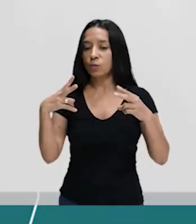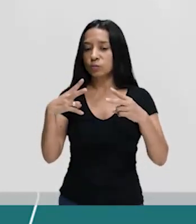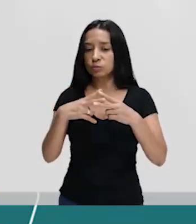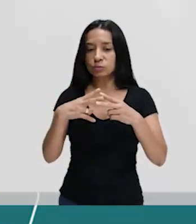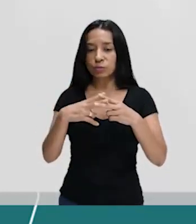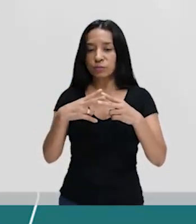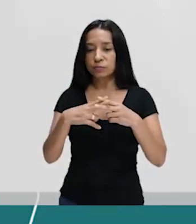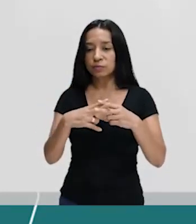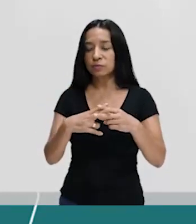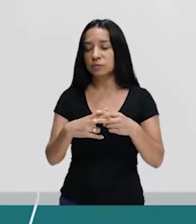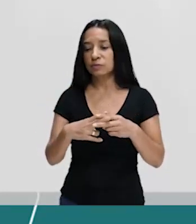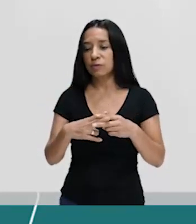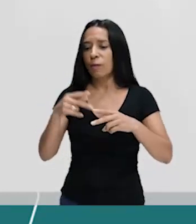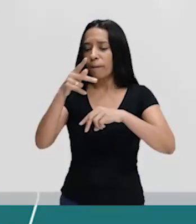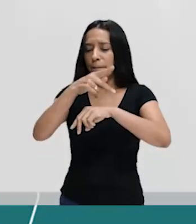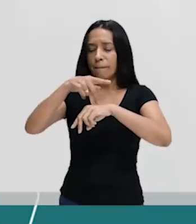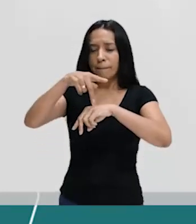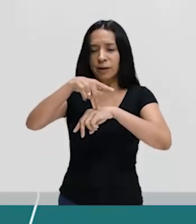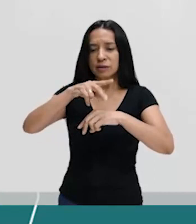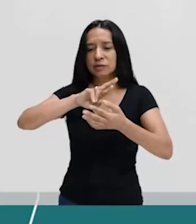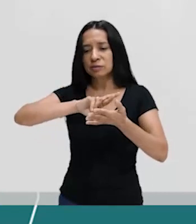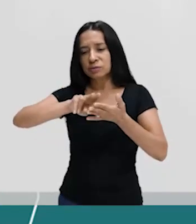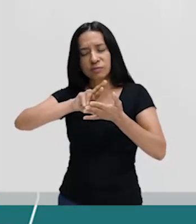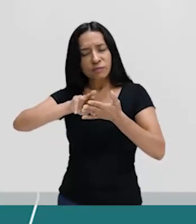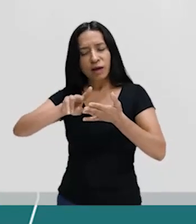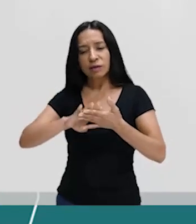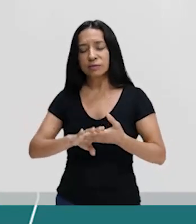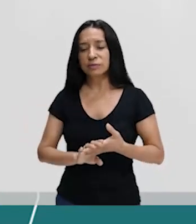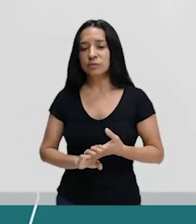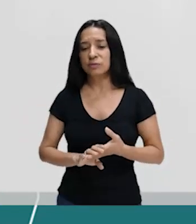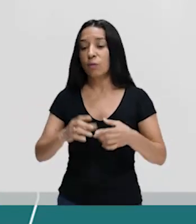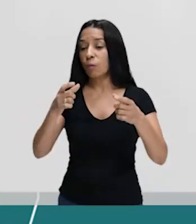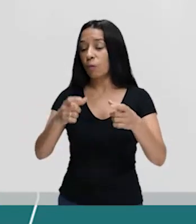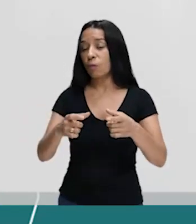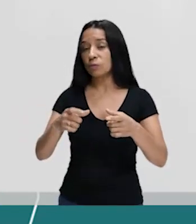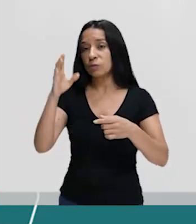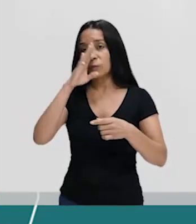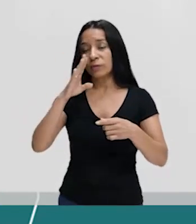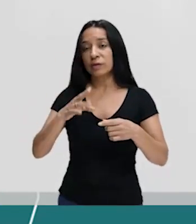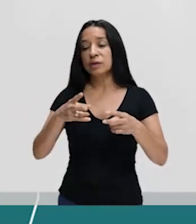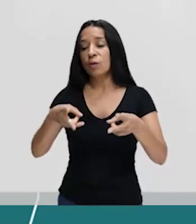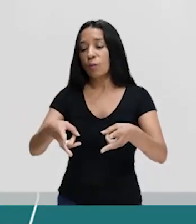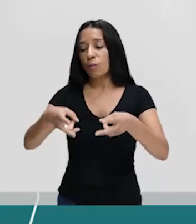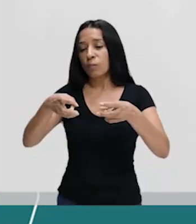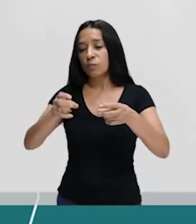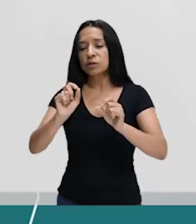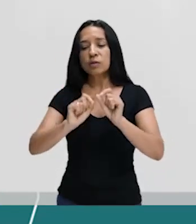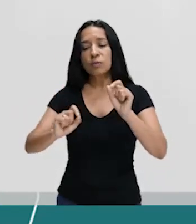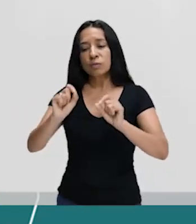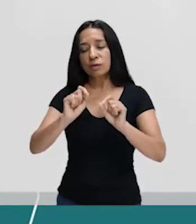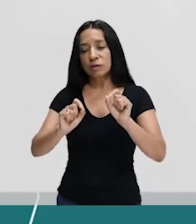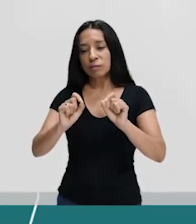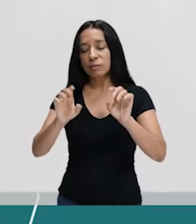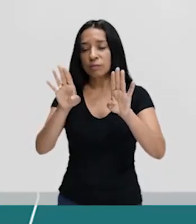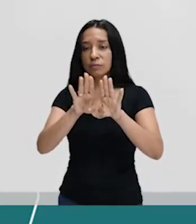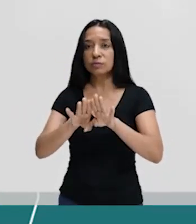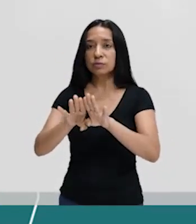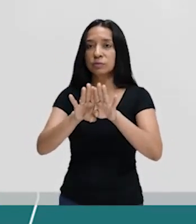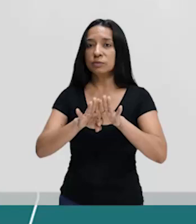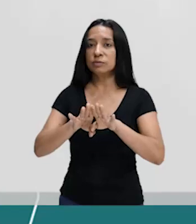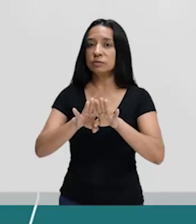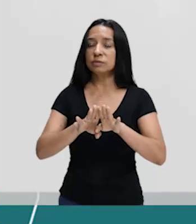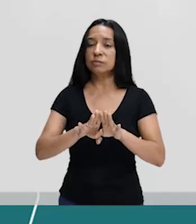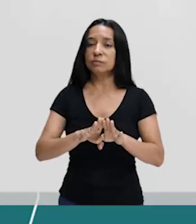Uruguai, com o Paraguai, que foi o principal conflito, onde o Brasil, o que ele busca? Uma hegemonia